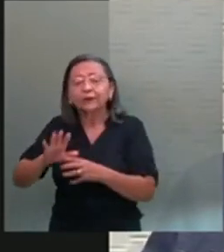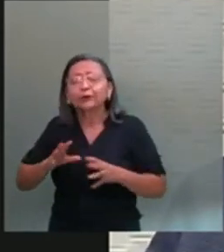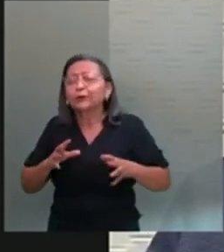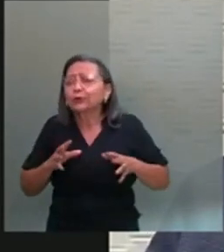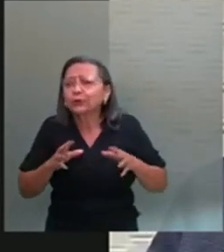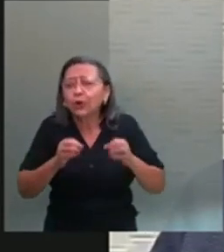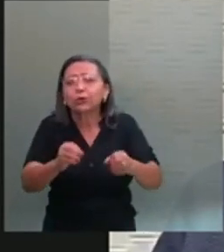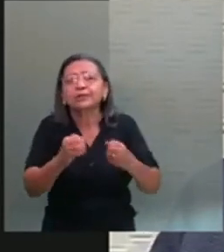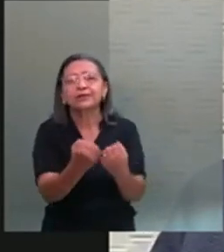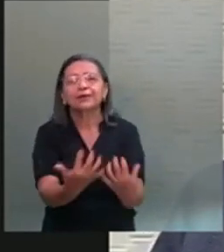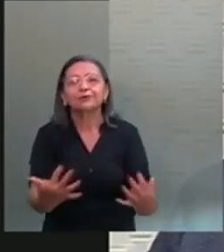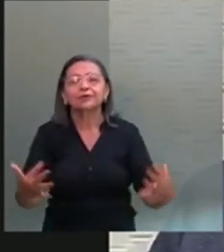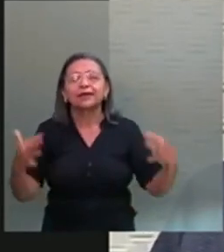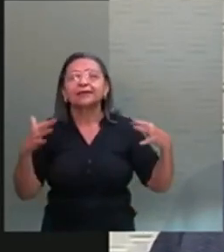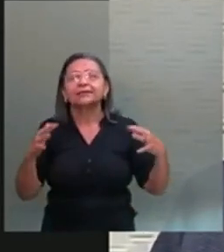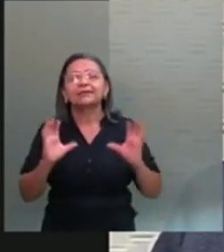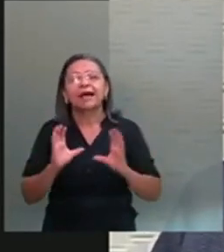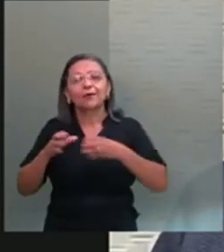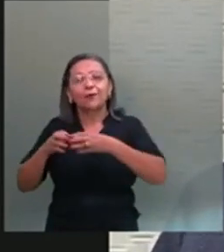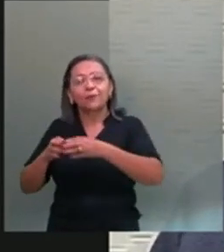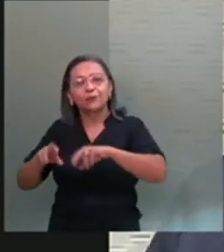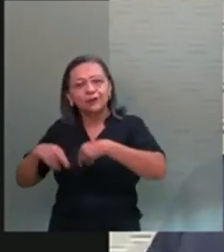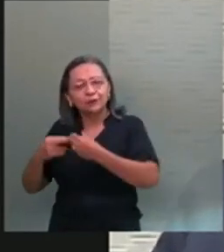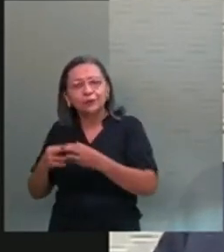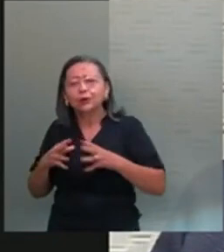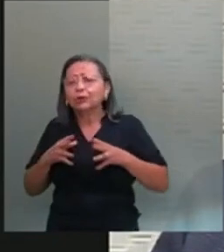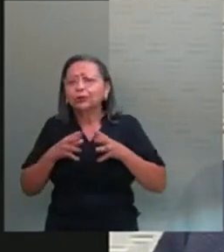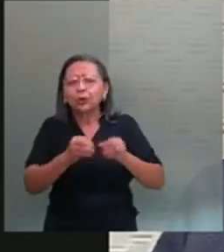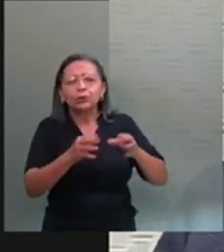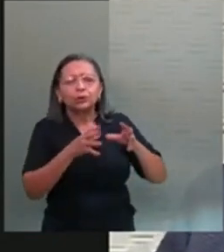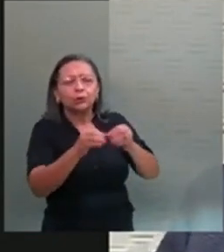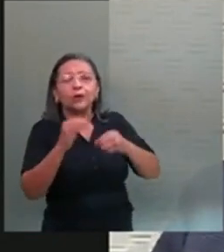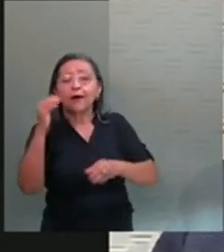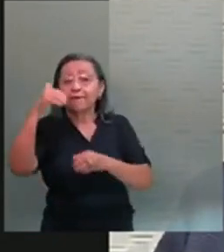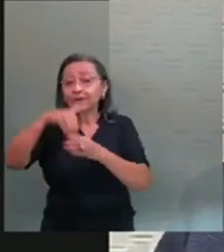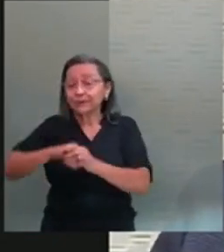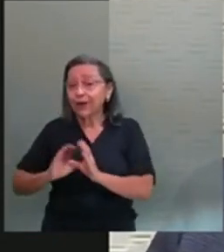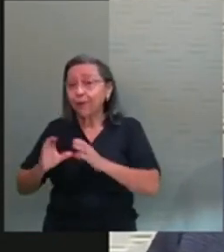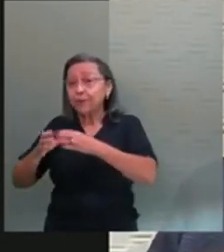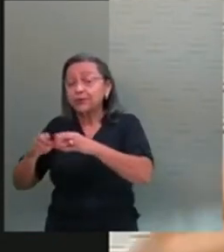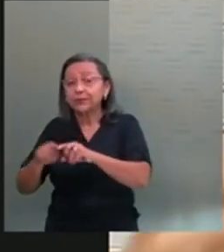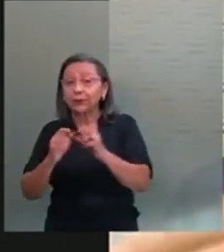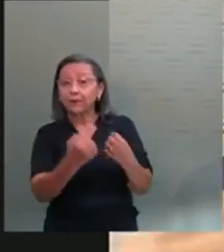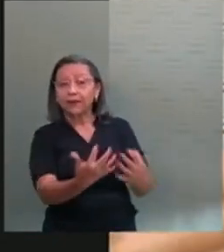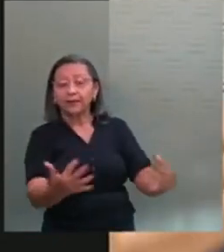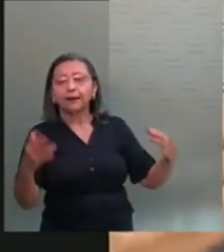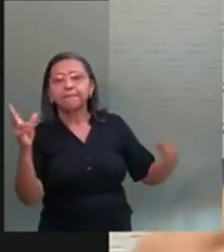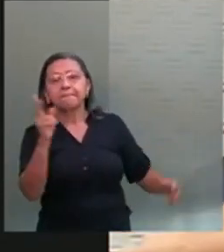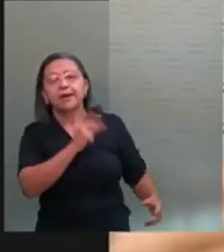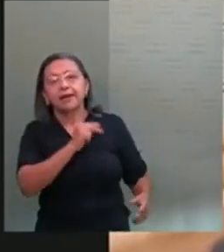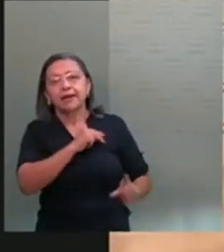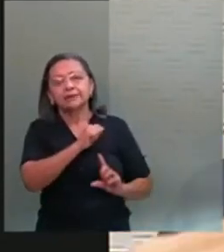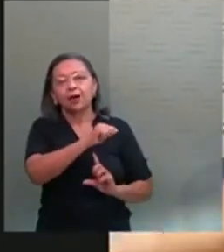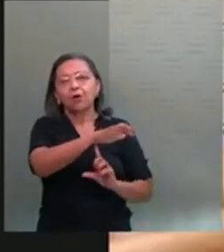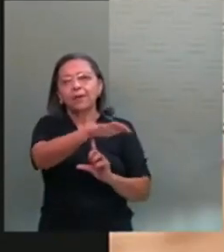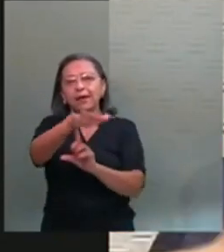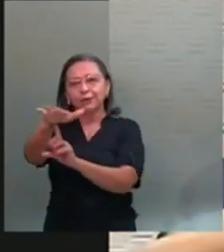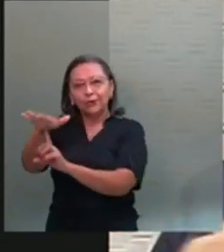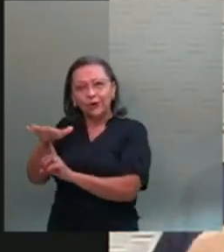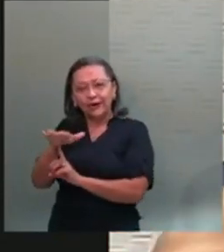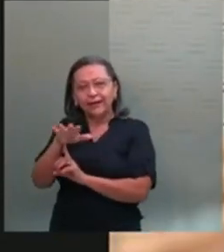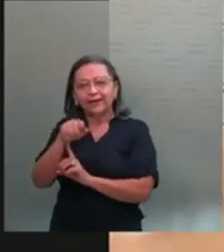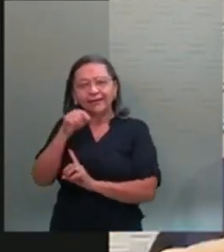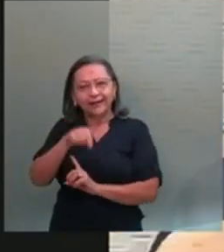todas as audiências públicas das comissões, todas as votações nas comissões no plenário merecem a cobertura jornalística da